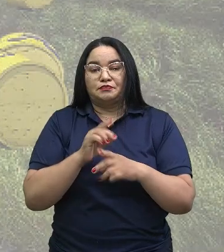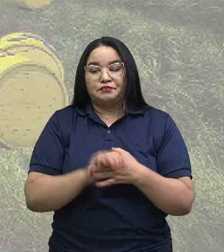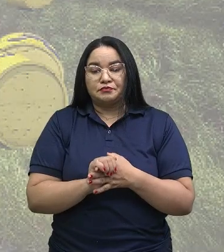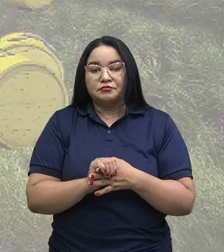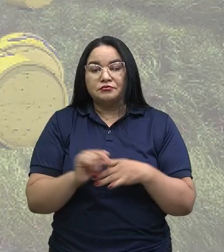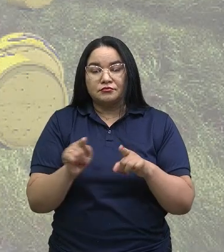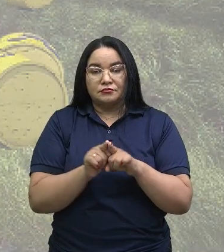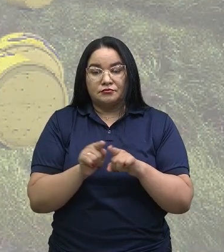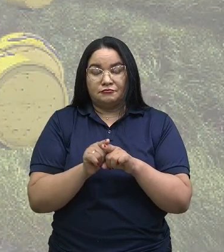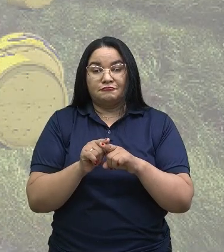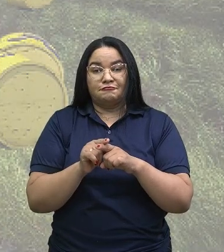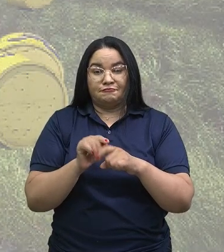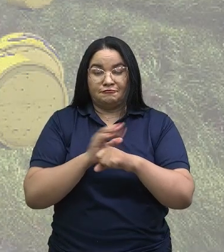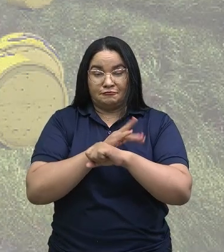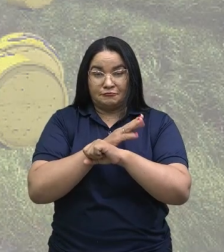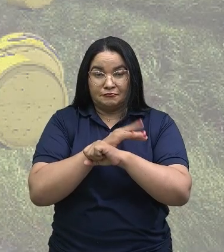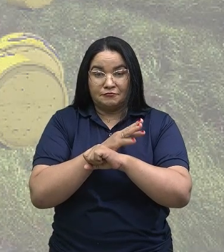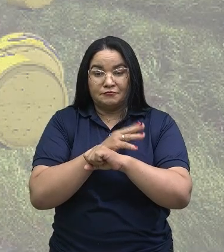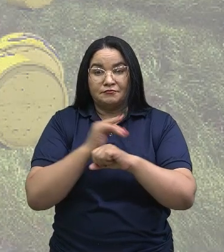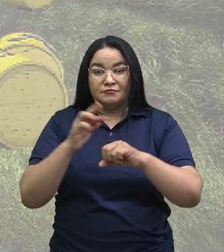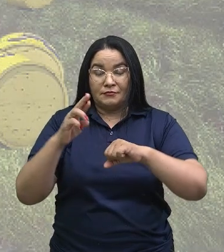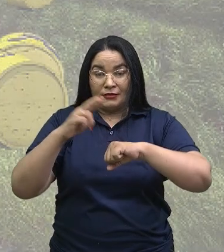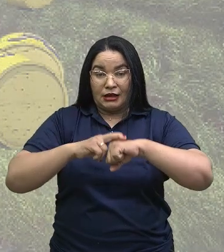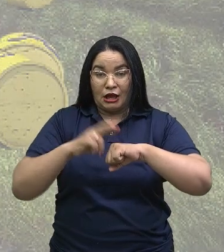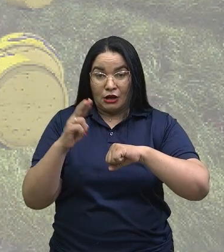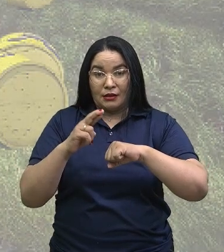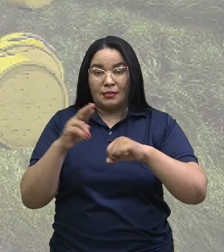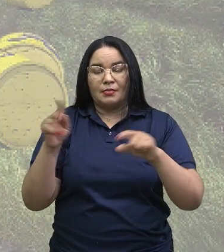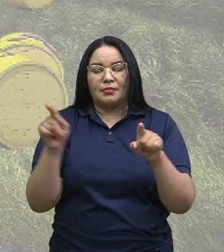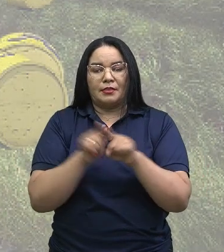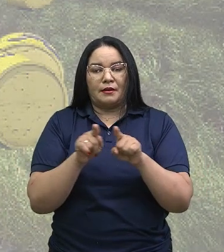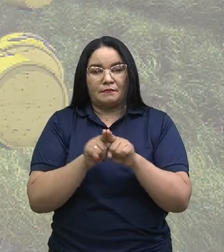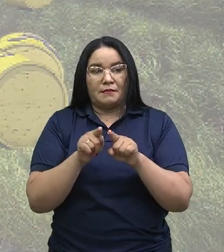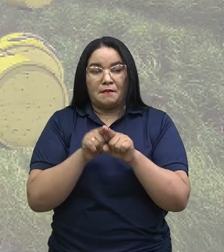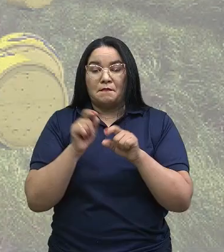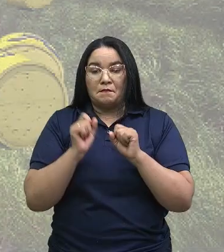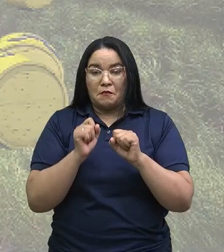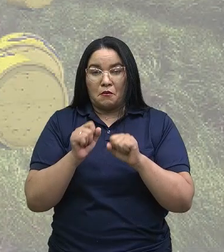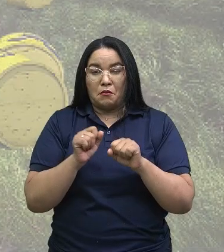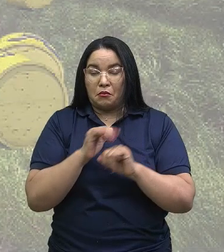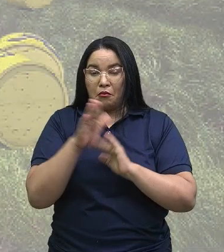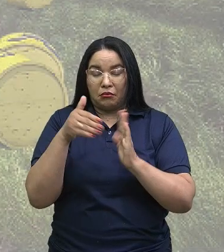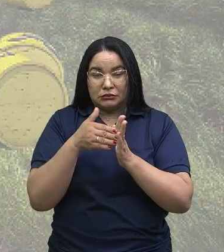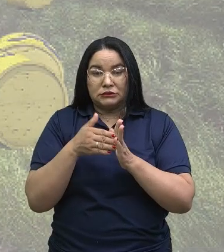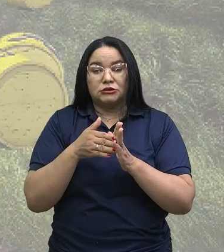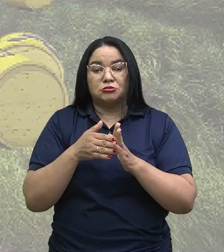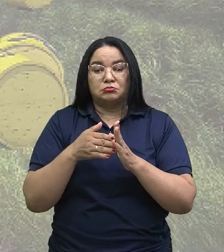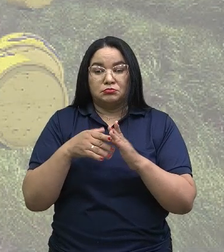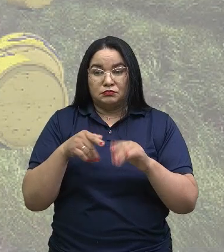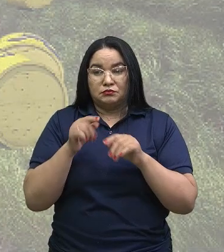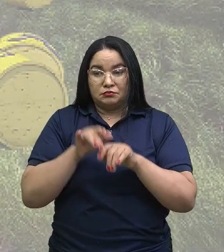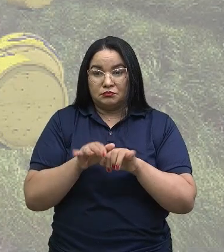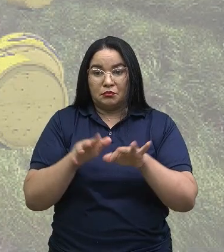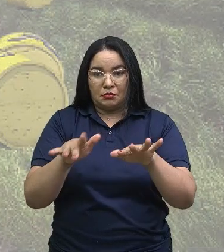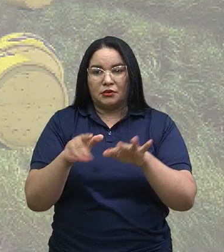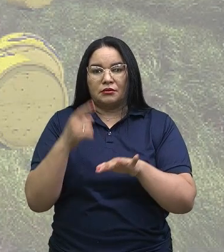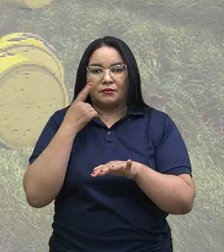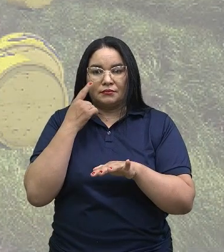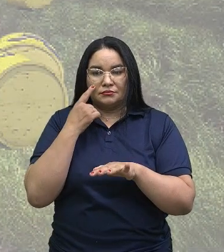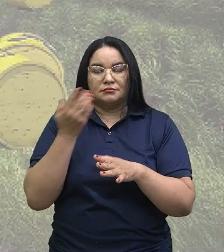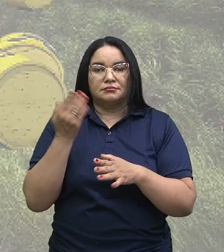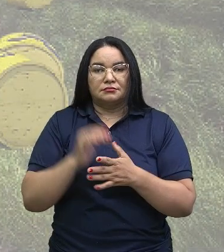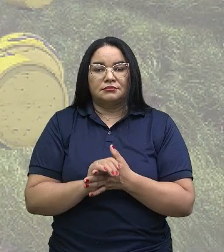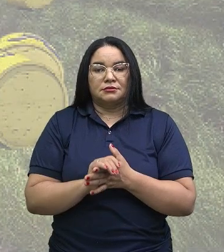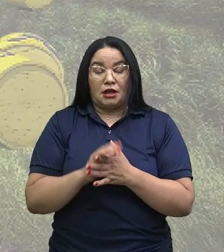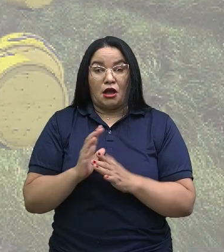ali que aquelas substâncias podem causar ainda todos esses fatores, como você está vendo. Então por isso que onde